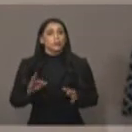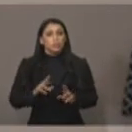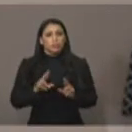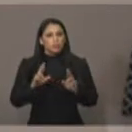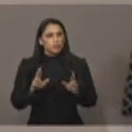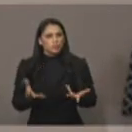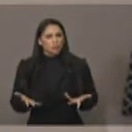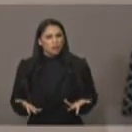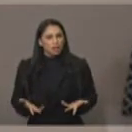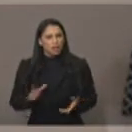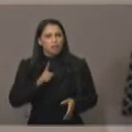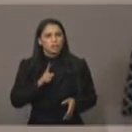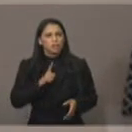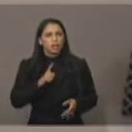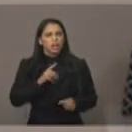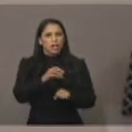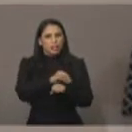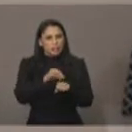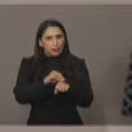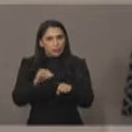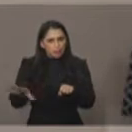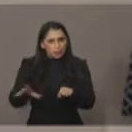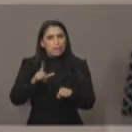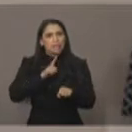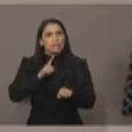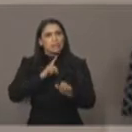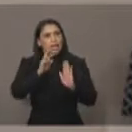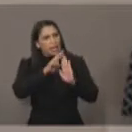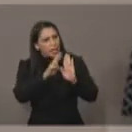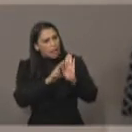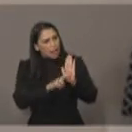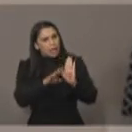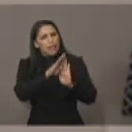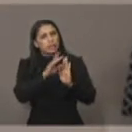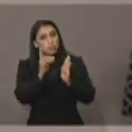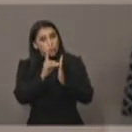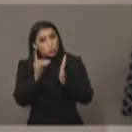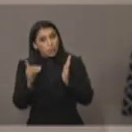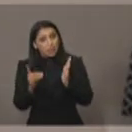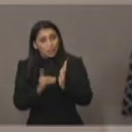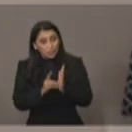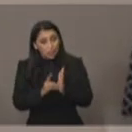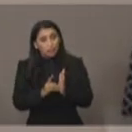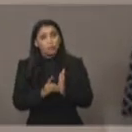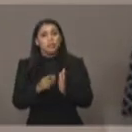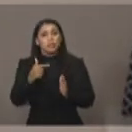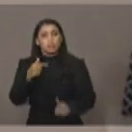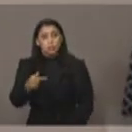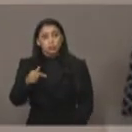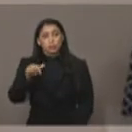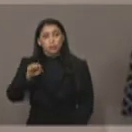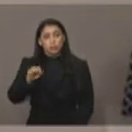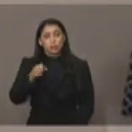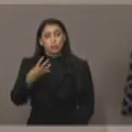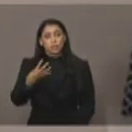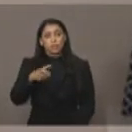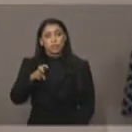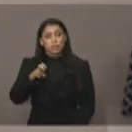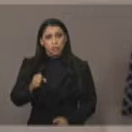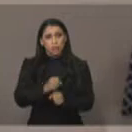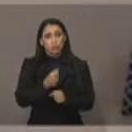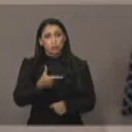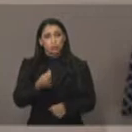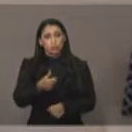contrário, excelência, essa integração é submetida às diretrizes constantes no Decreto 7.845, de 2012, que